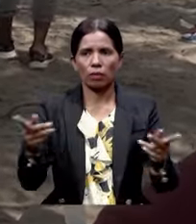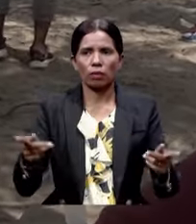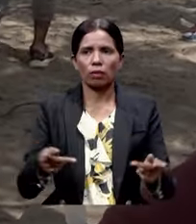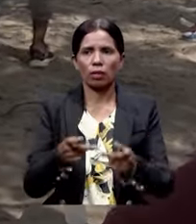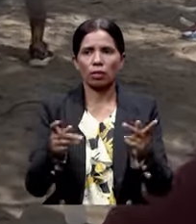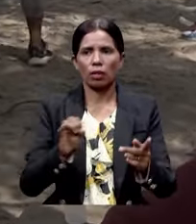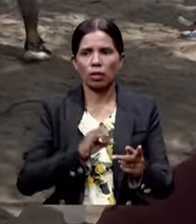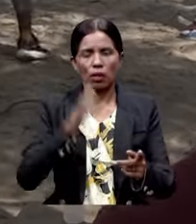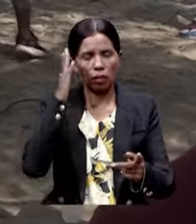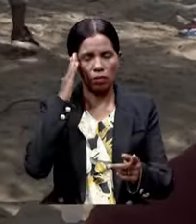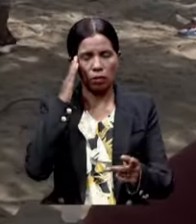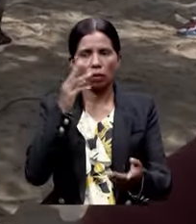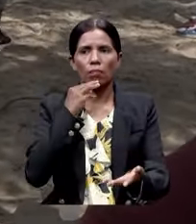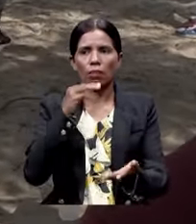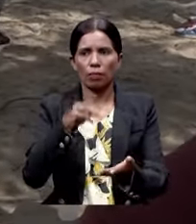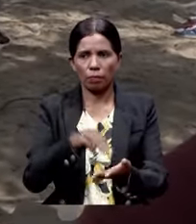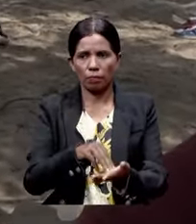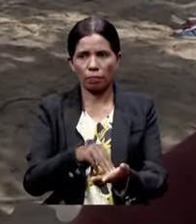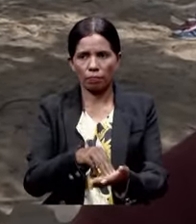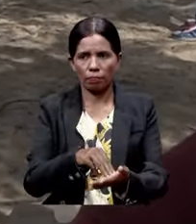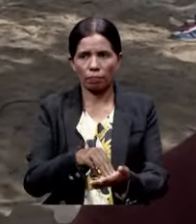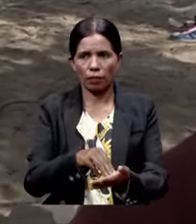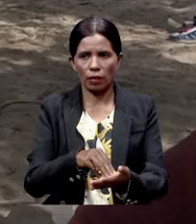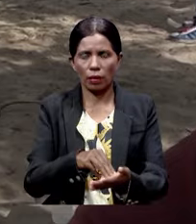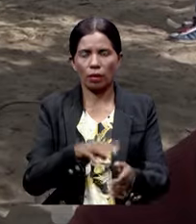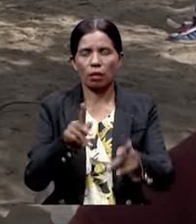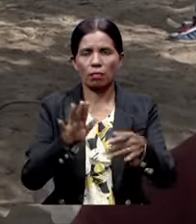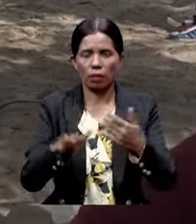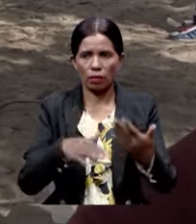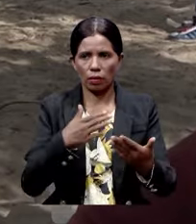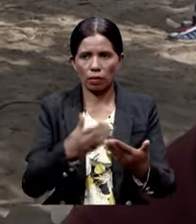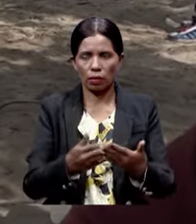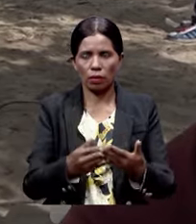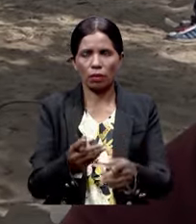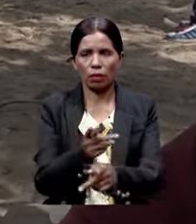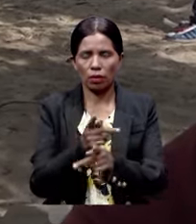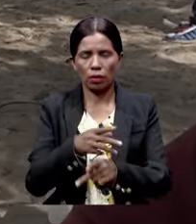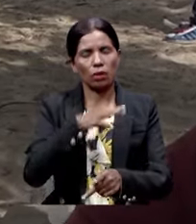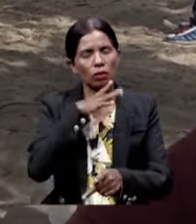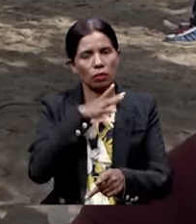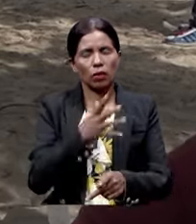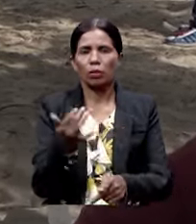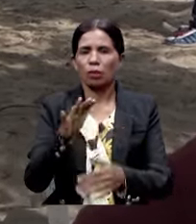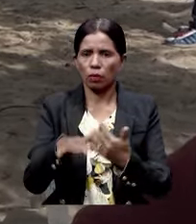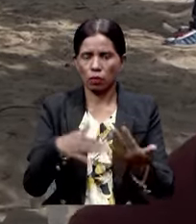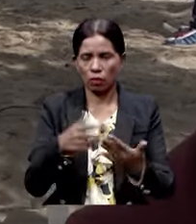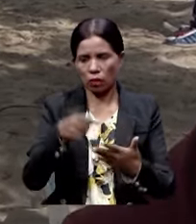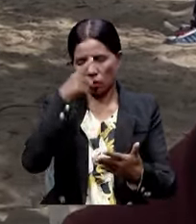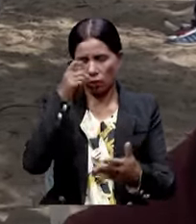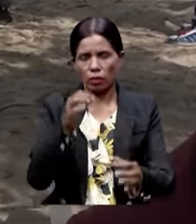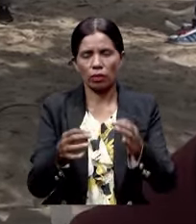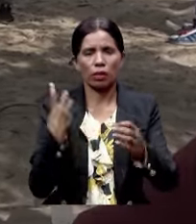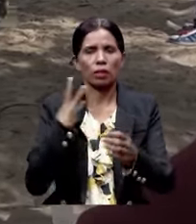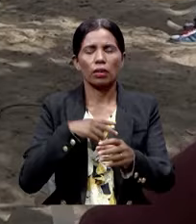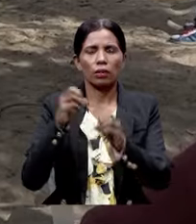serne, hau nei mensajin ba itani comunidade Tomak. Kata cuidado ho foer serne, tamba kare kita soe